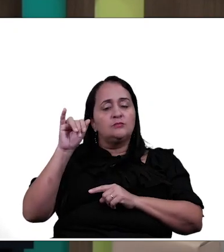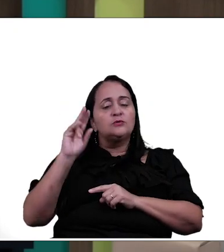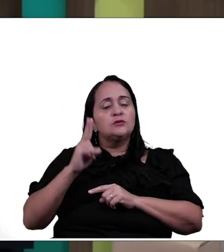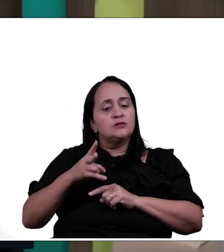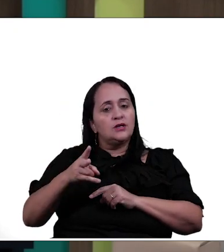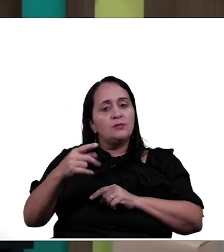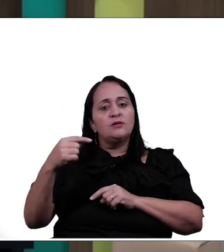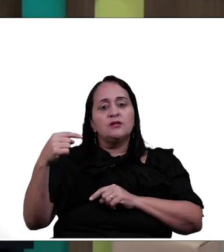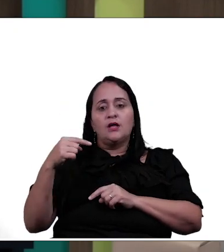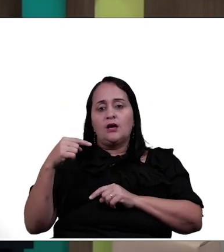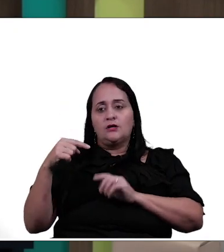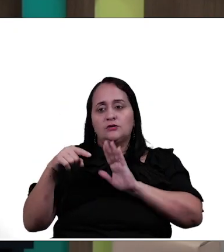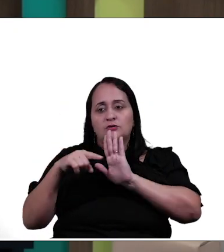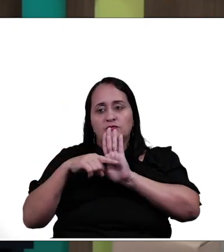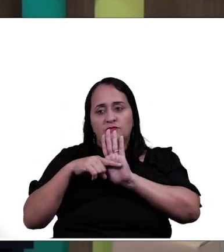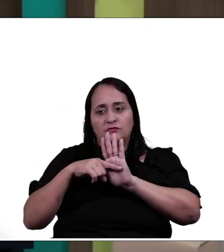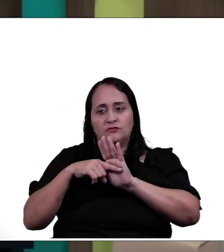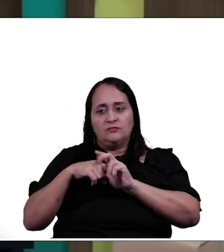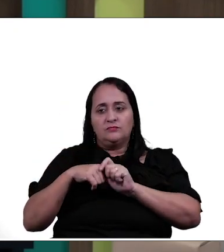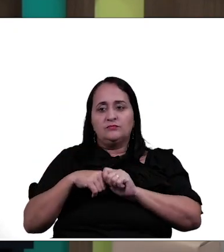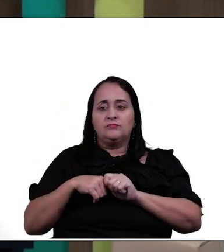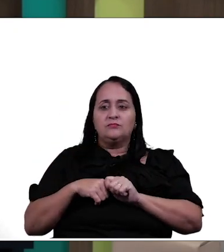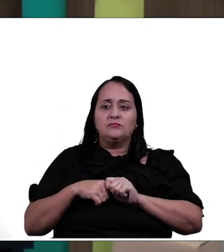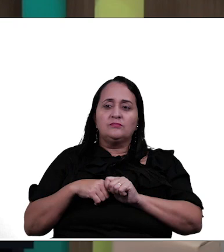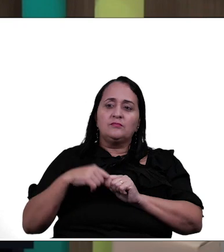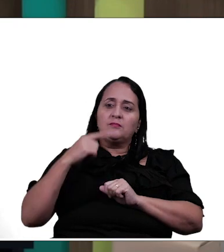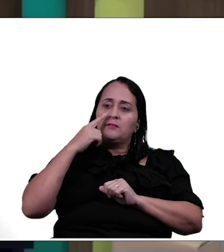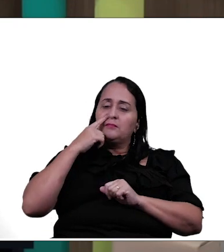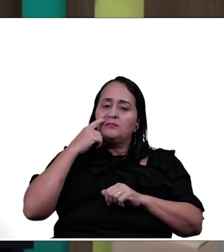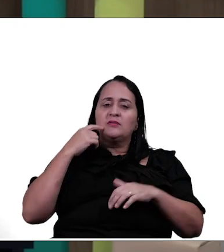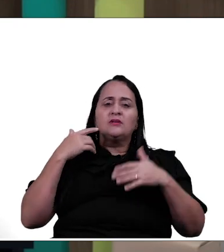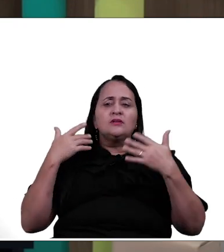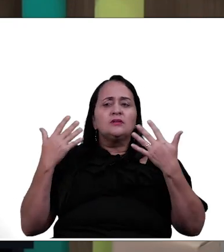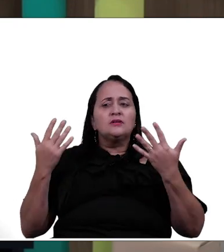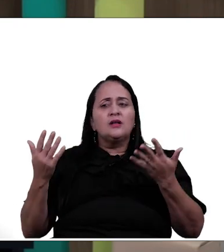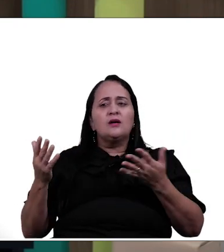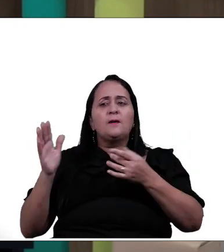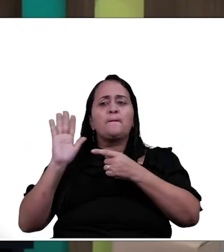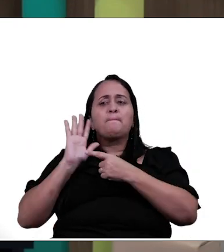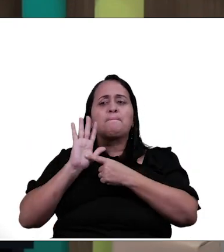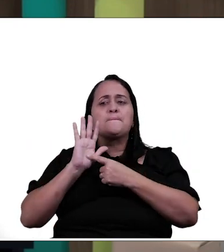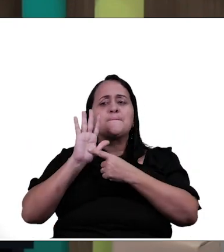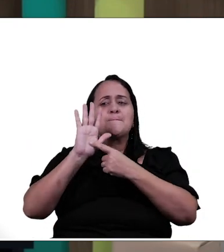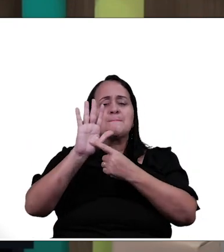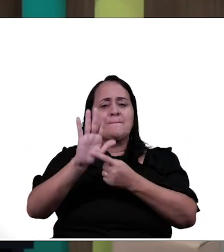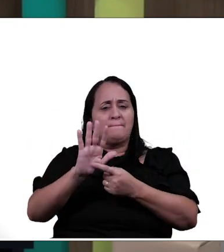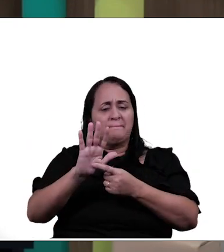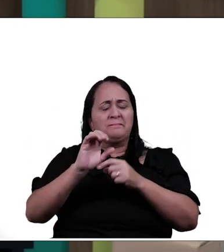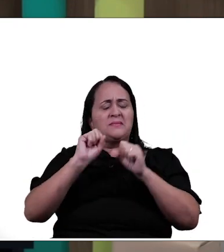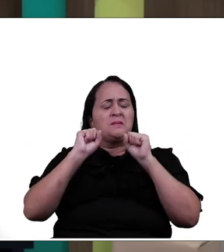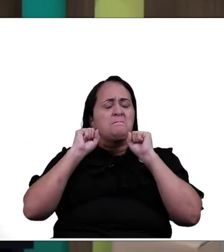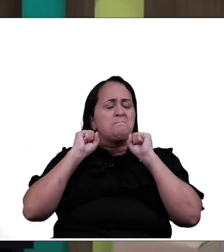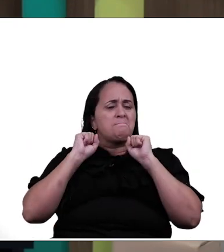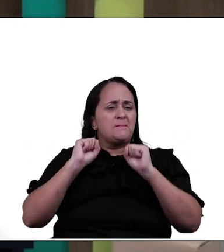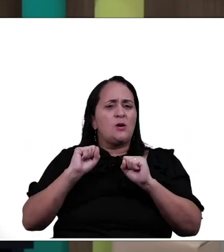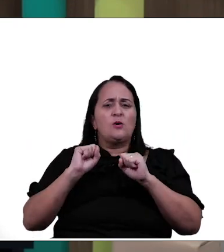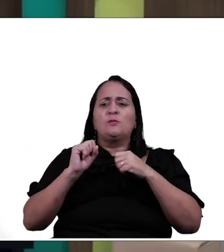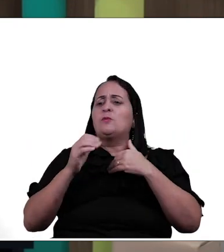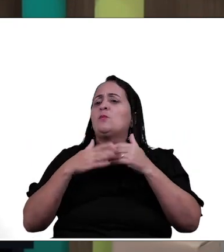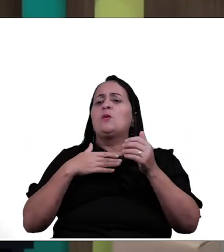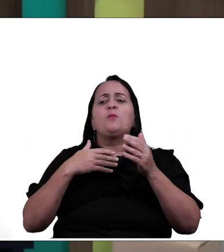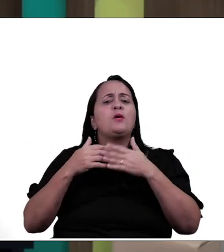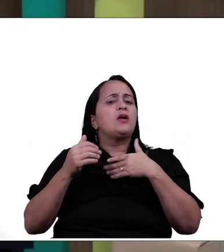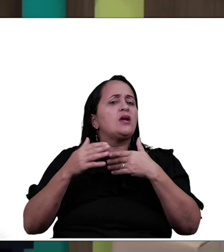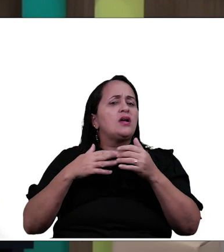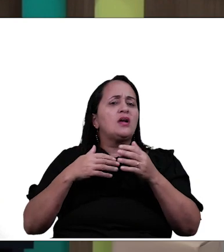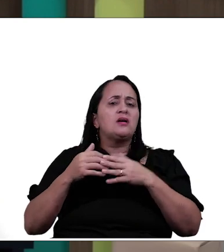dele aproximado é 3,14 e bolinhas. Também não é um número racional. Já a